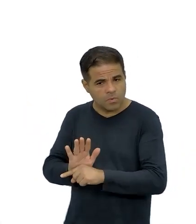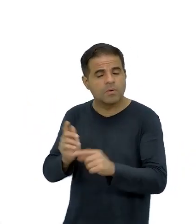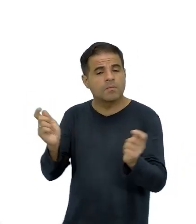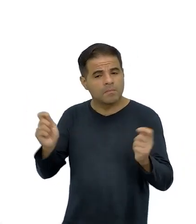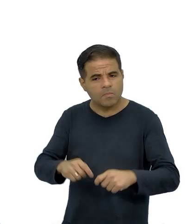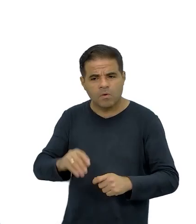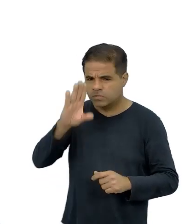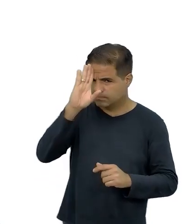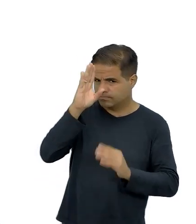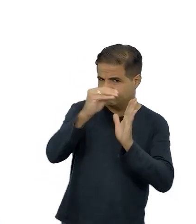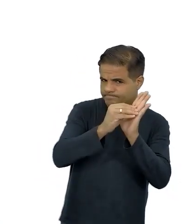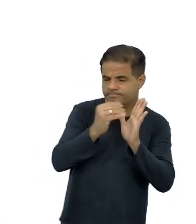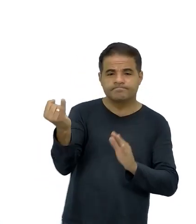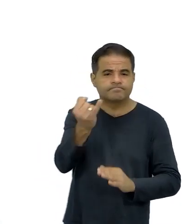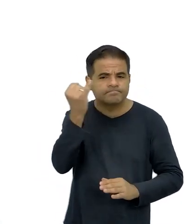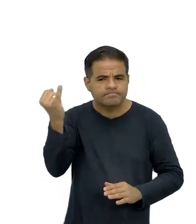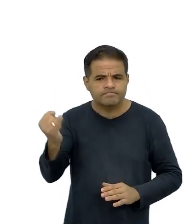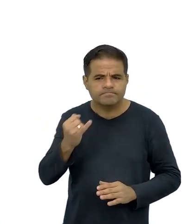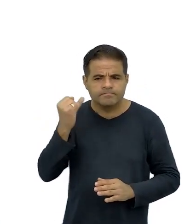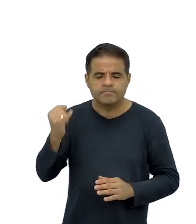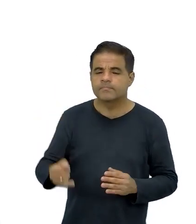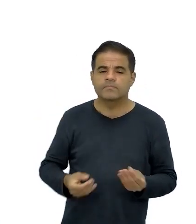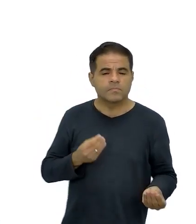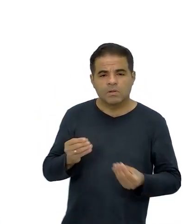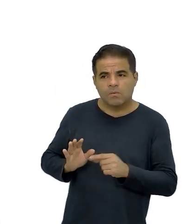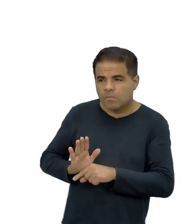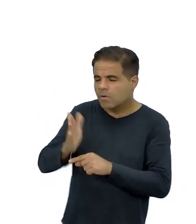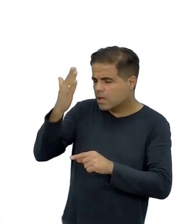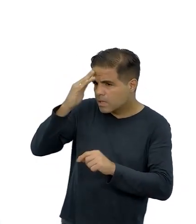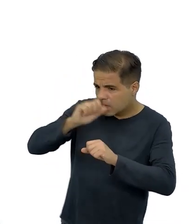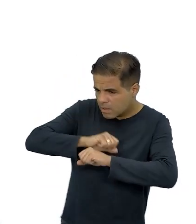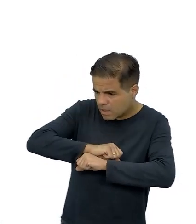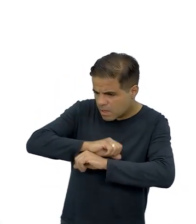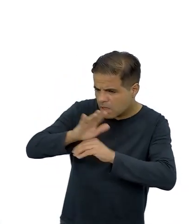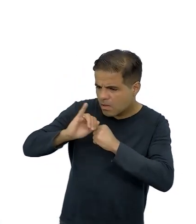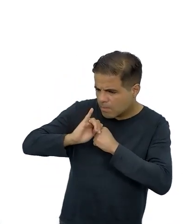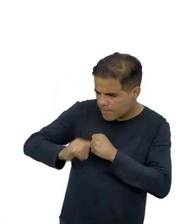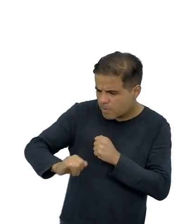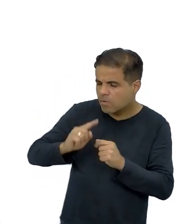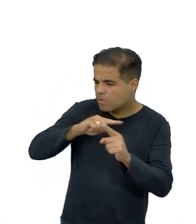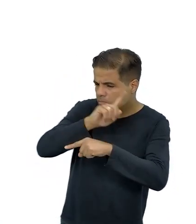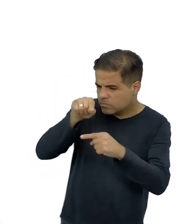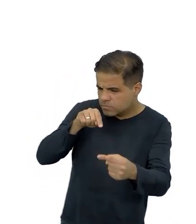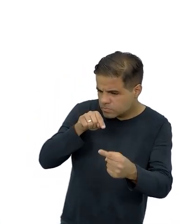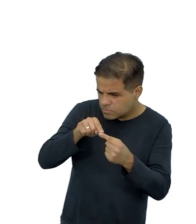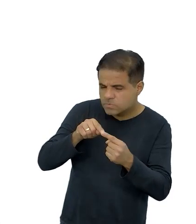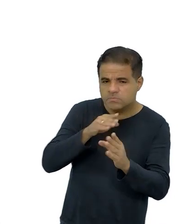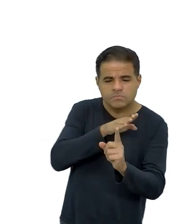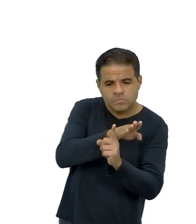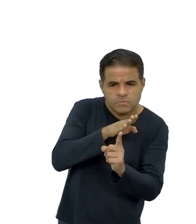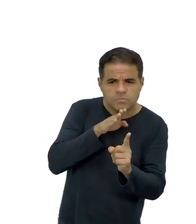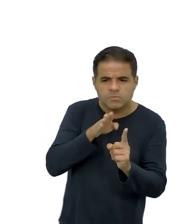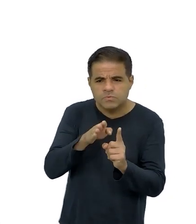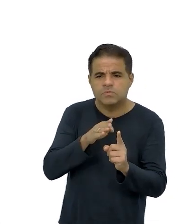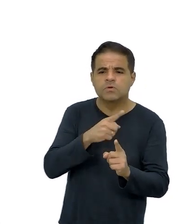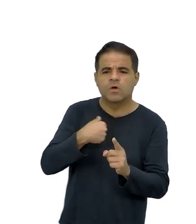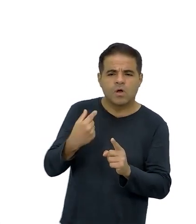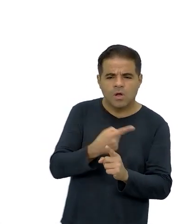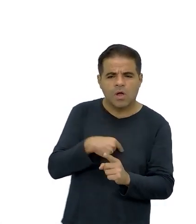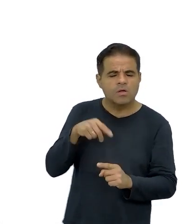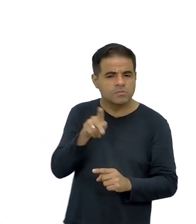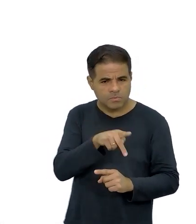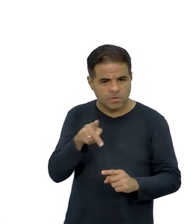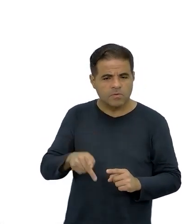pode destacar a importância de compreensão da lenda e como, em função das intervenções que nós,